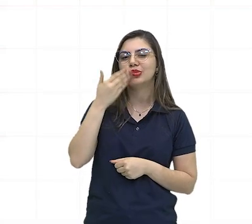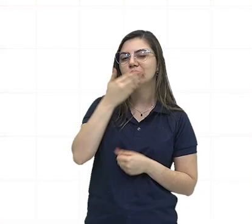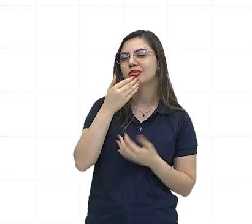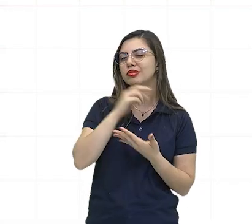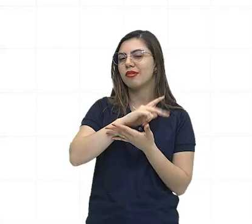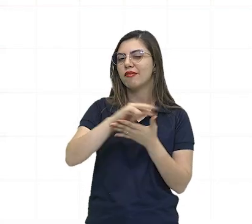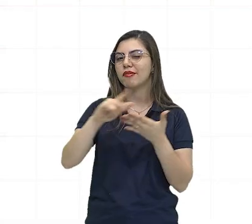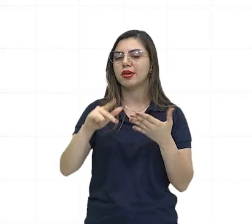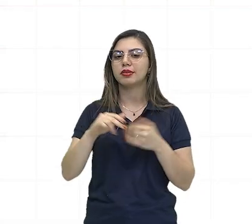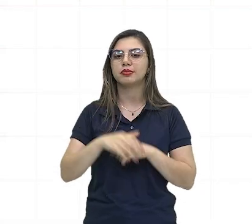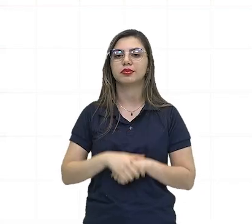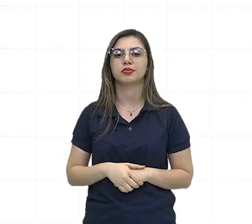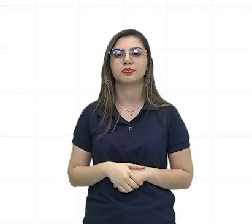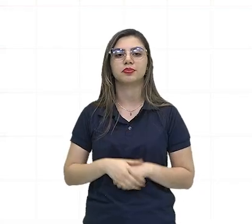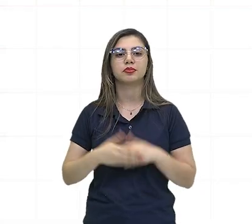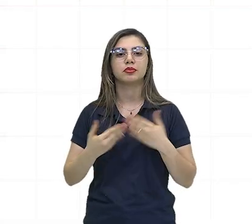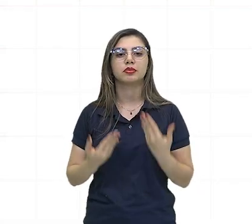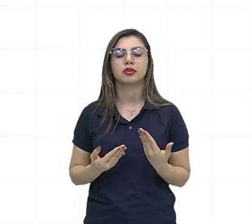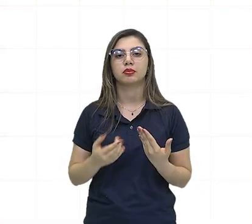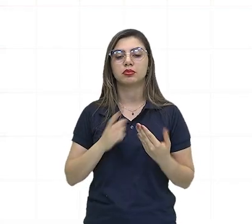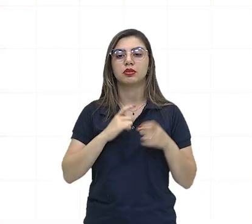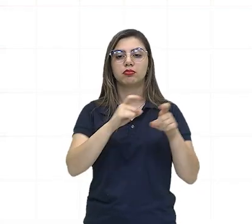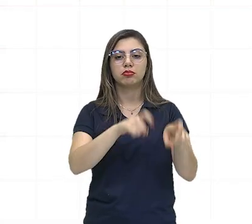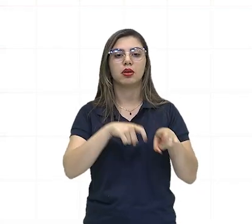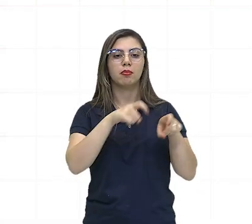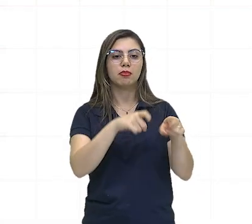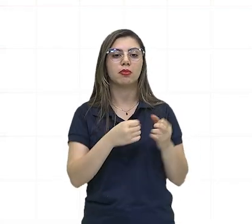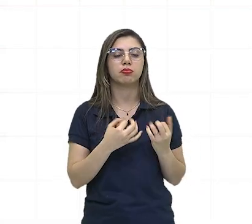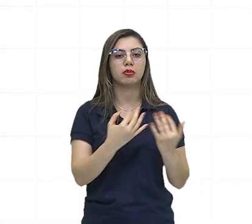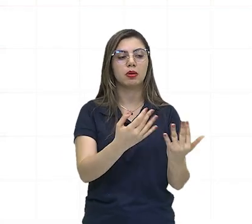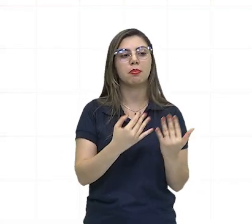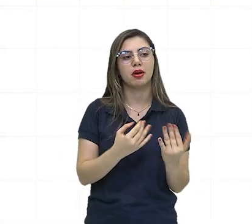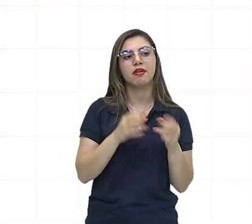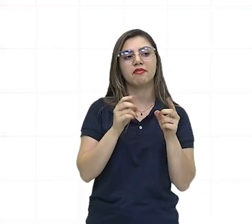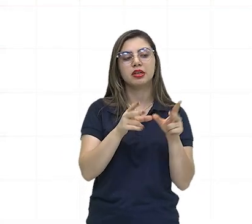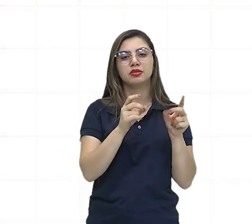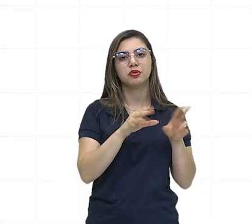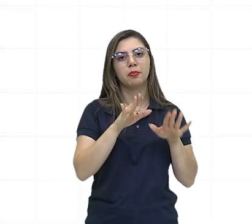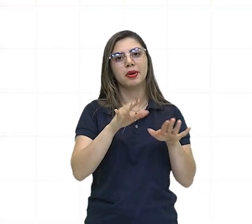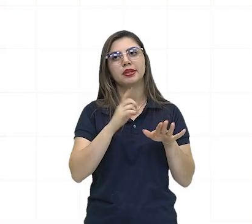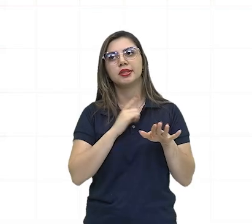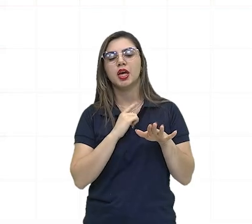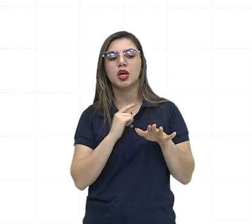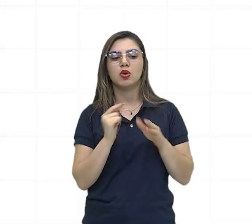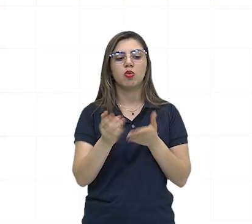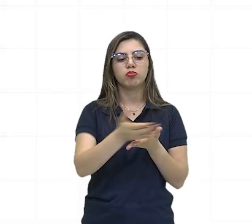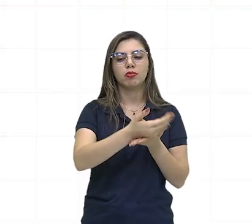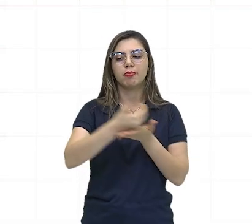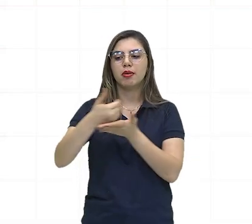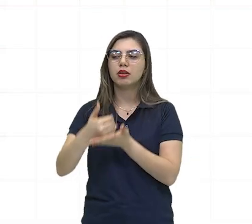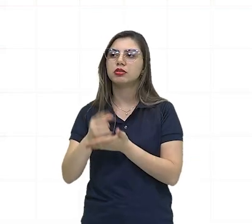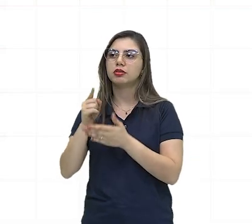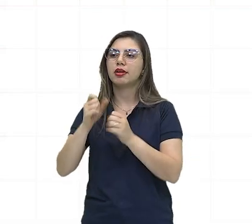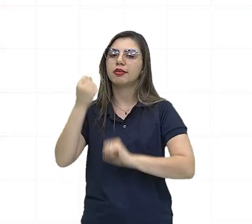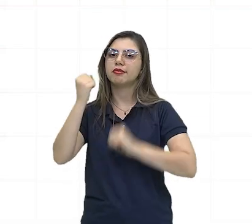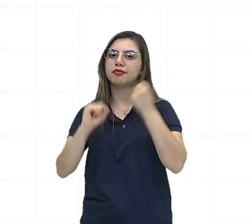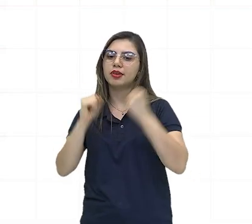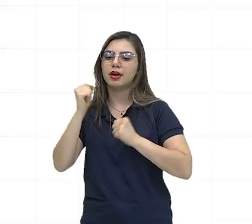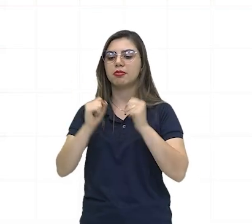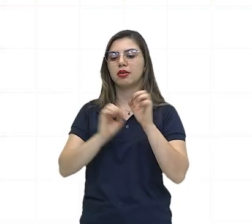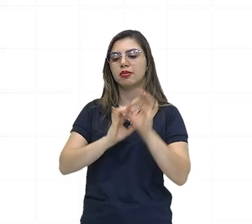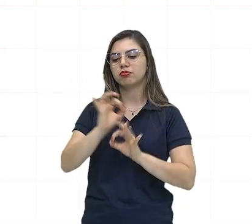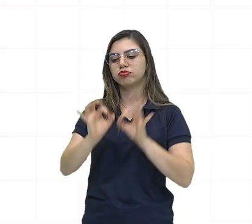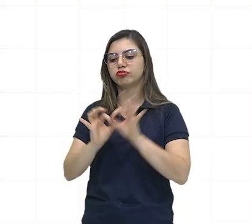ela é mantida em natura, enquanto outra parte é industrializada. Então, nesse sistema, a maior parte